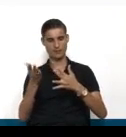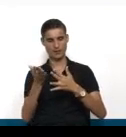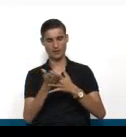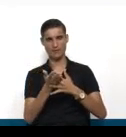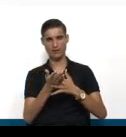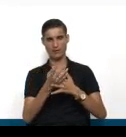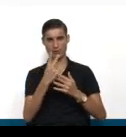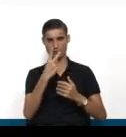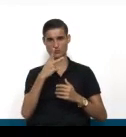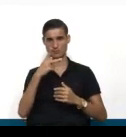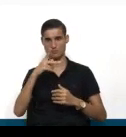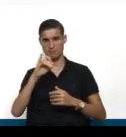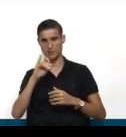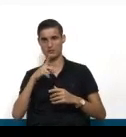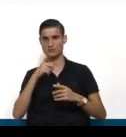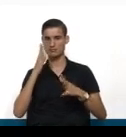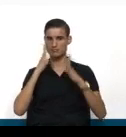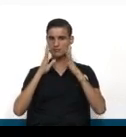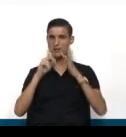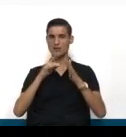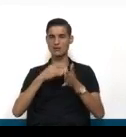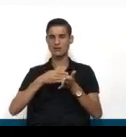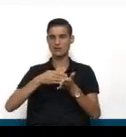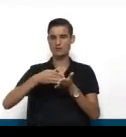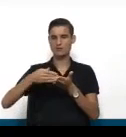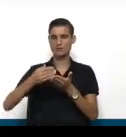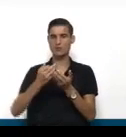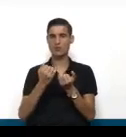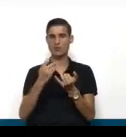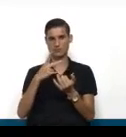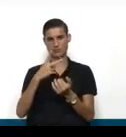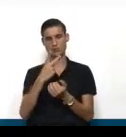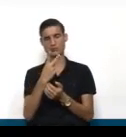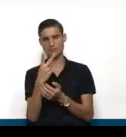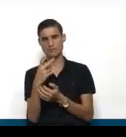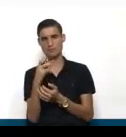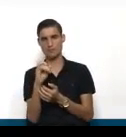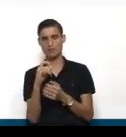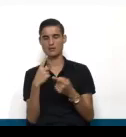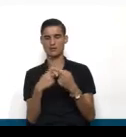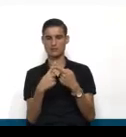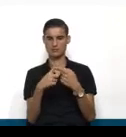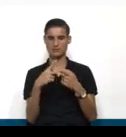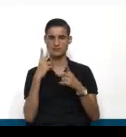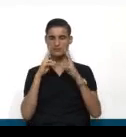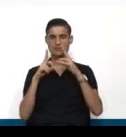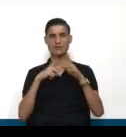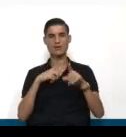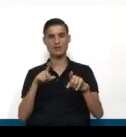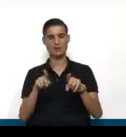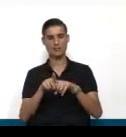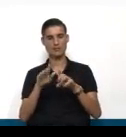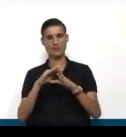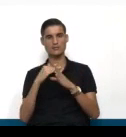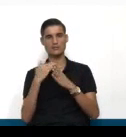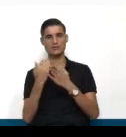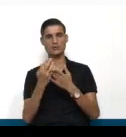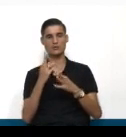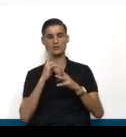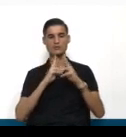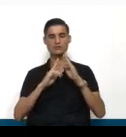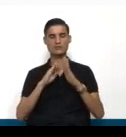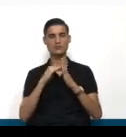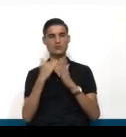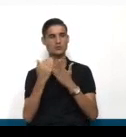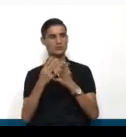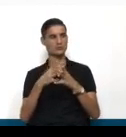de 2π, porque a gente tem que pensar no período, né, de 2π. E aqui a gente tem, então, a nossa